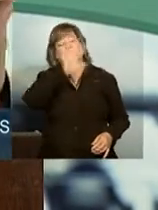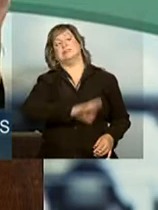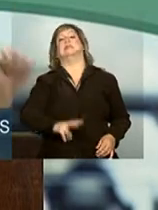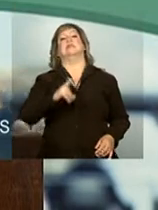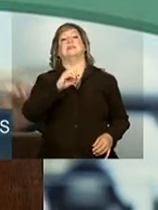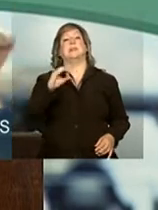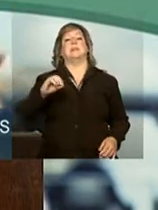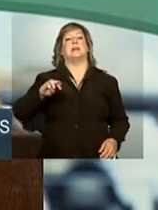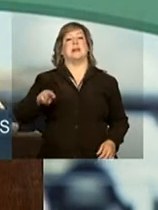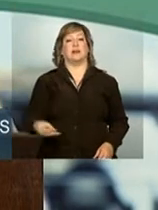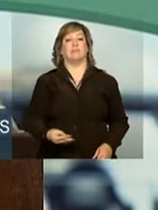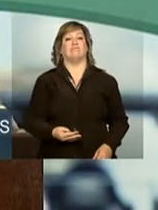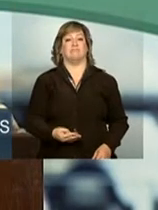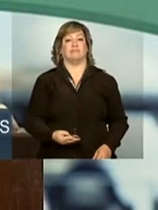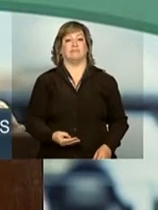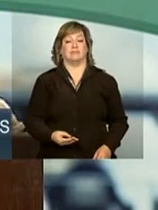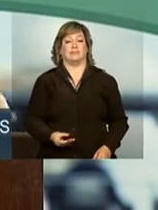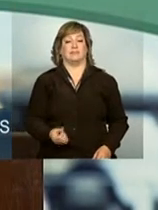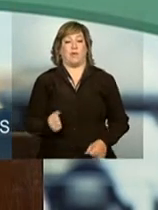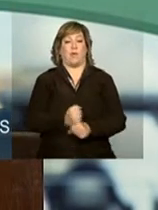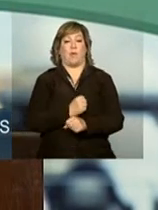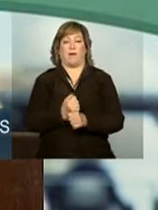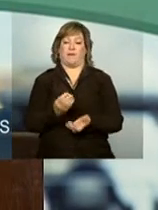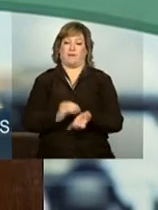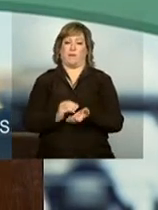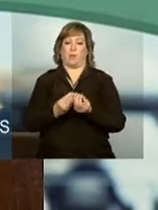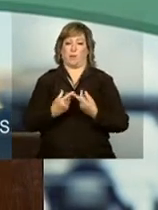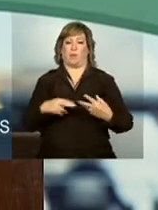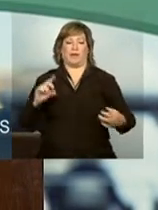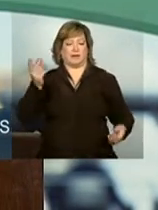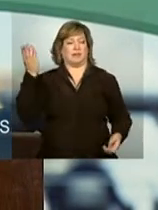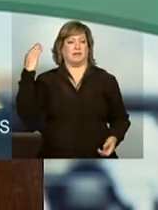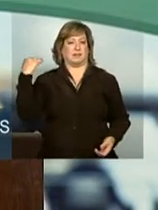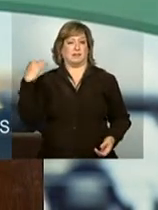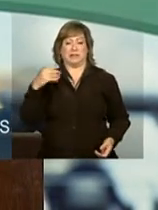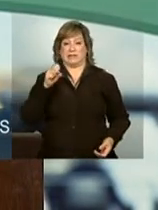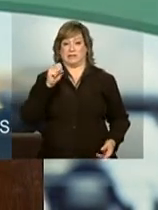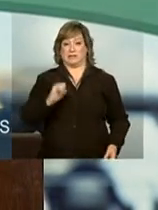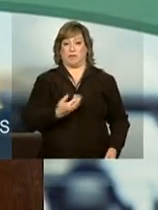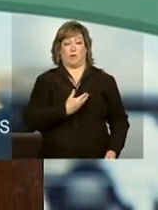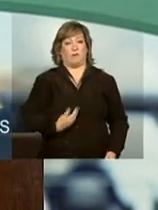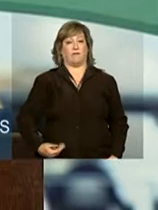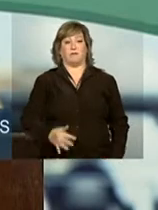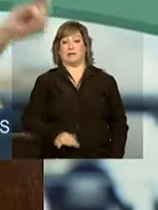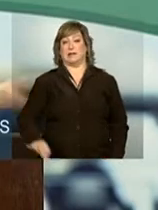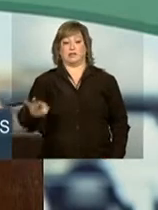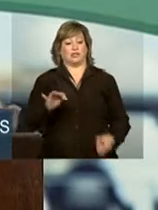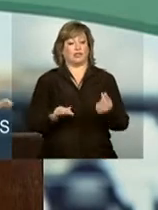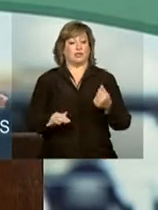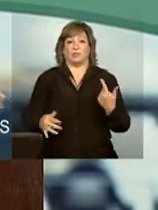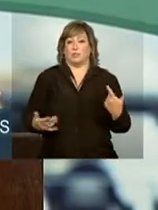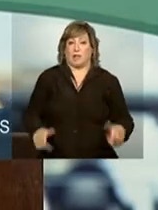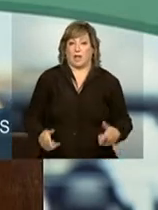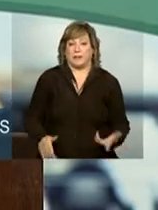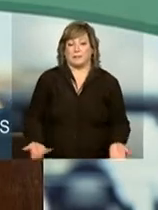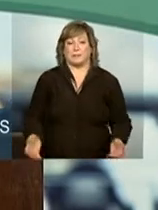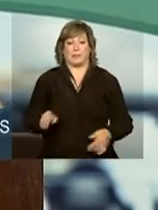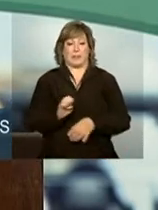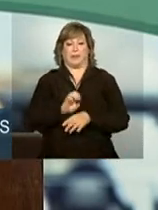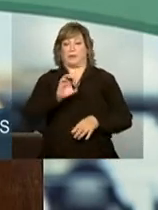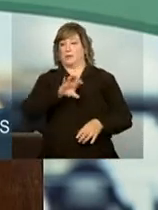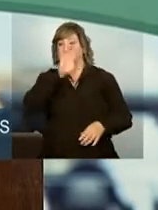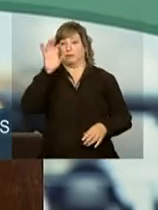era a realidade do saneamento. Por quê? Se o governo federal não tinha dinheiro, se o estado não tinha dinheiro,